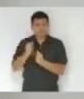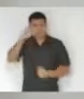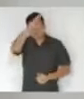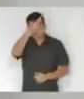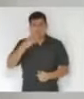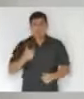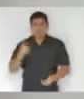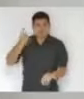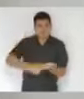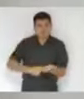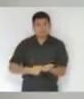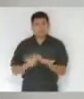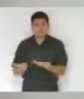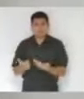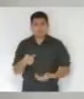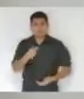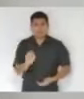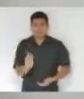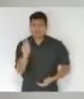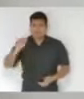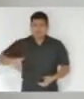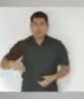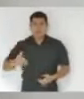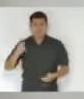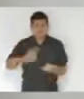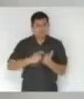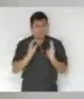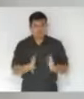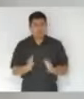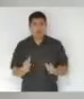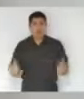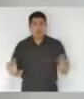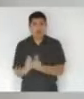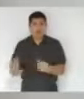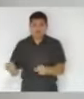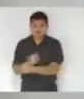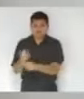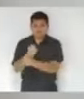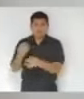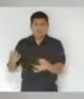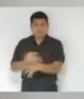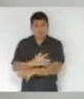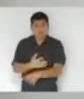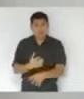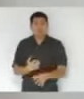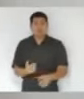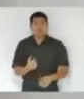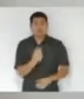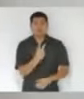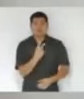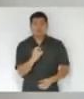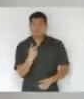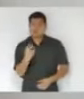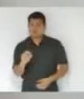os 70 quilômetros até 2021, e isso é fundamental para o desenvolvimento econômico, social, para o turismo e